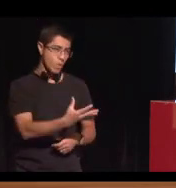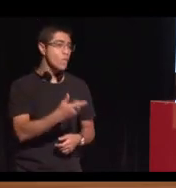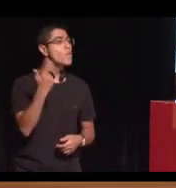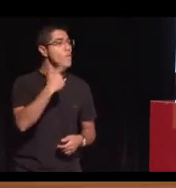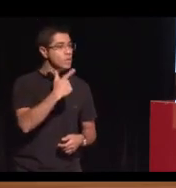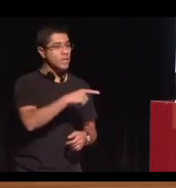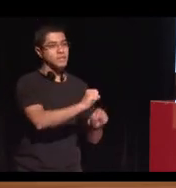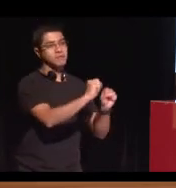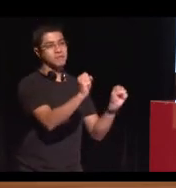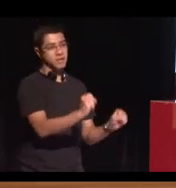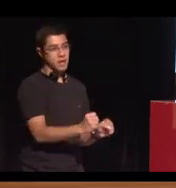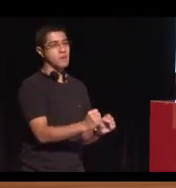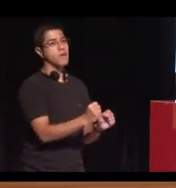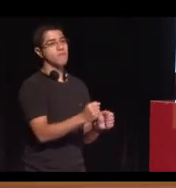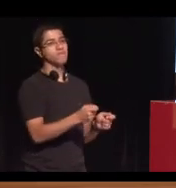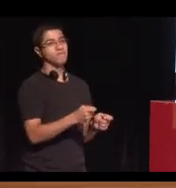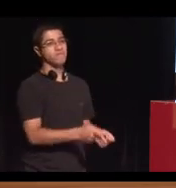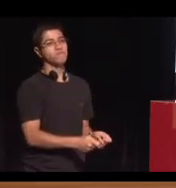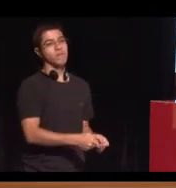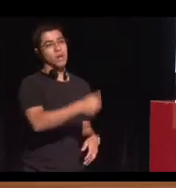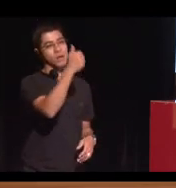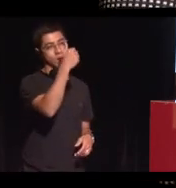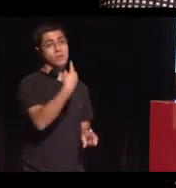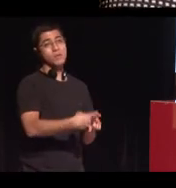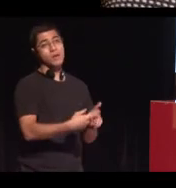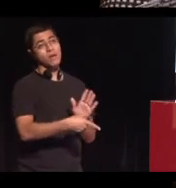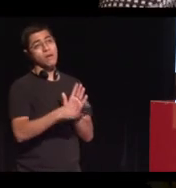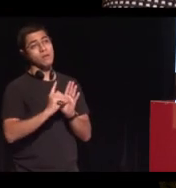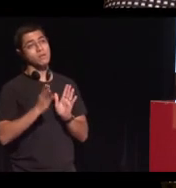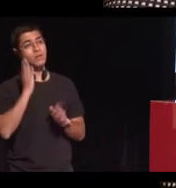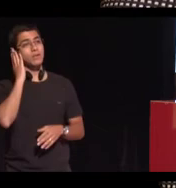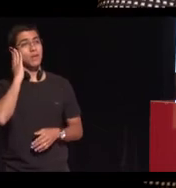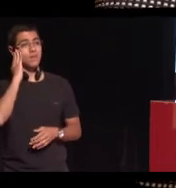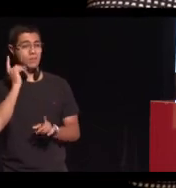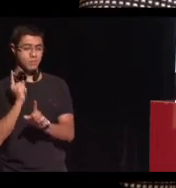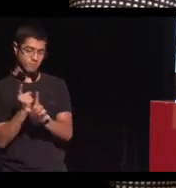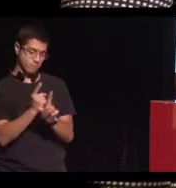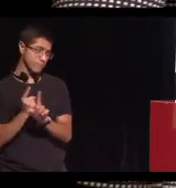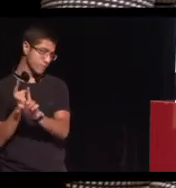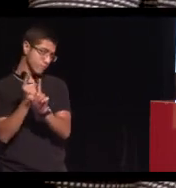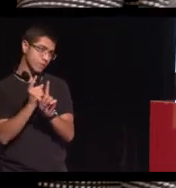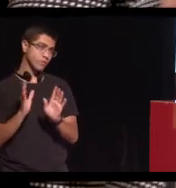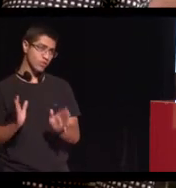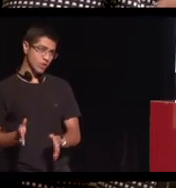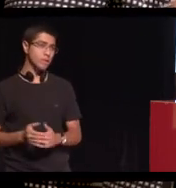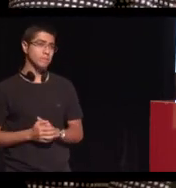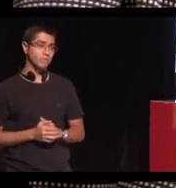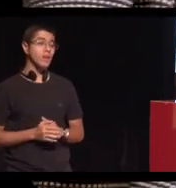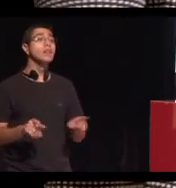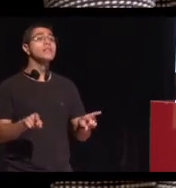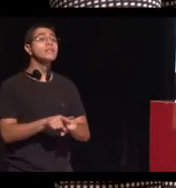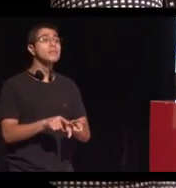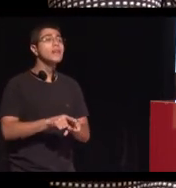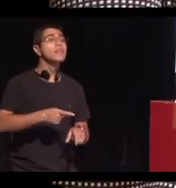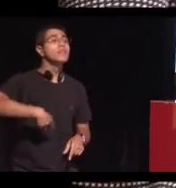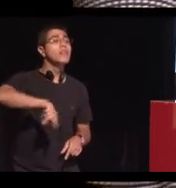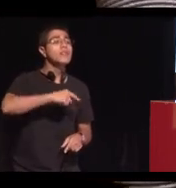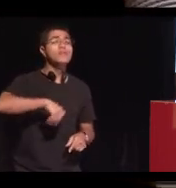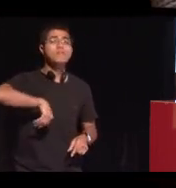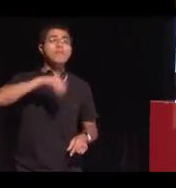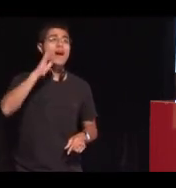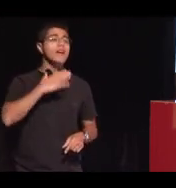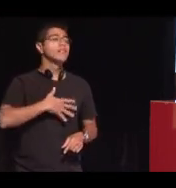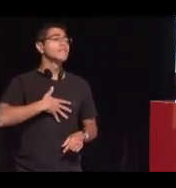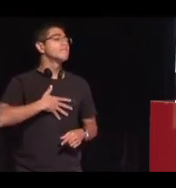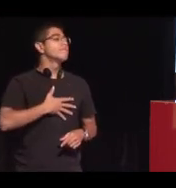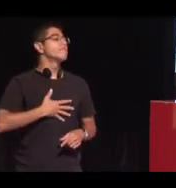robusto, justamente pelo impacto do negócio que a gente tinha. E acho que a parte que é uma das coisas que deixou a gente mais feliz, assim, que deu mais orgulho mesmo